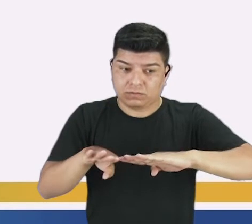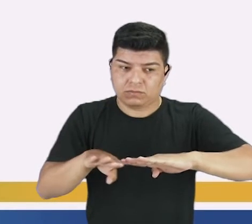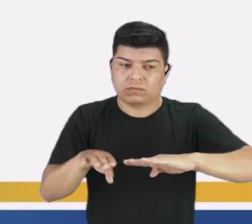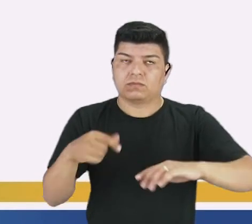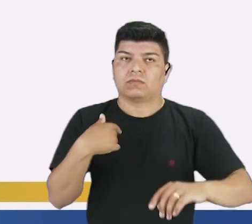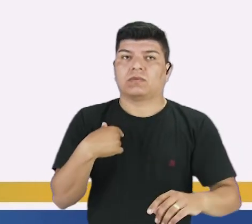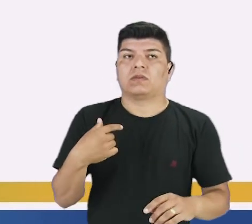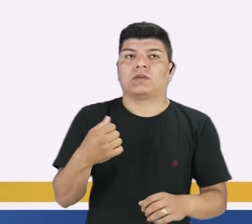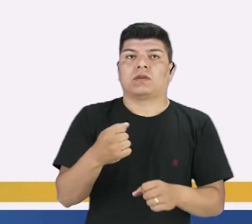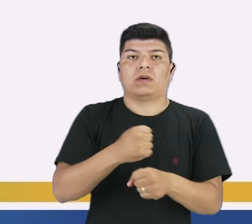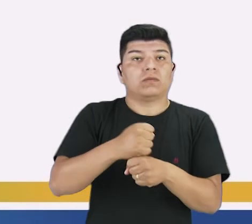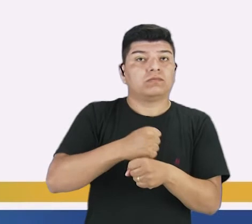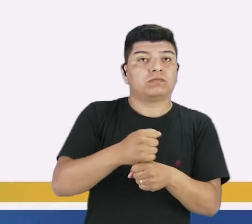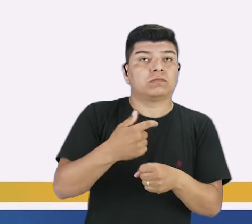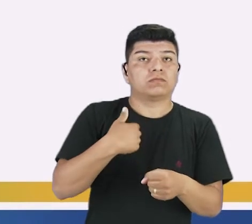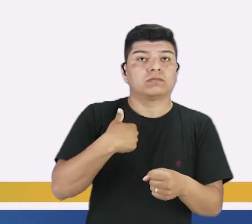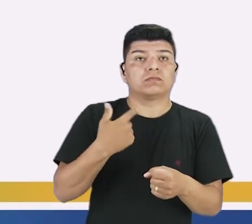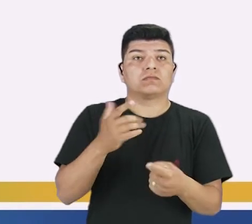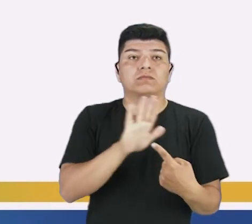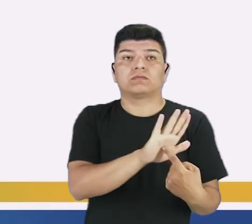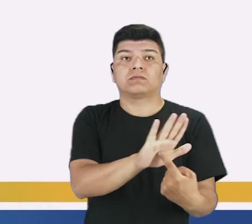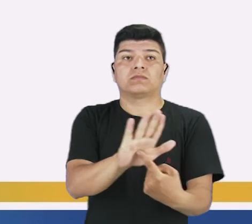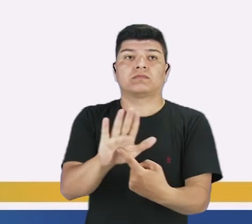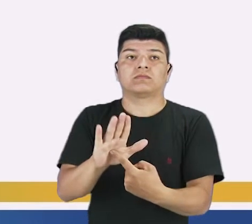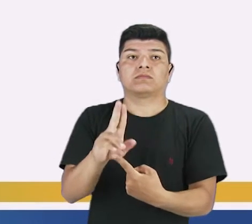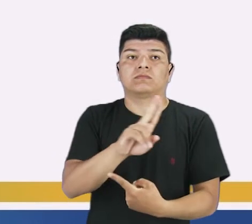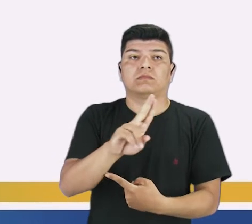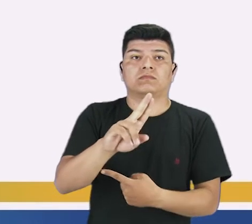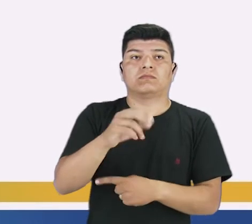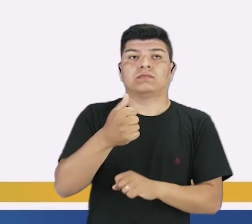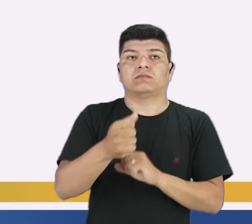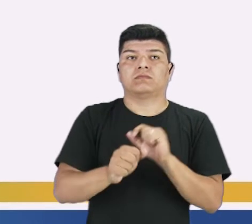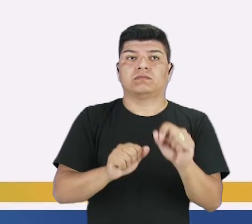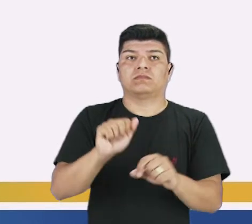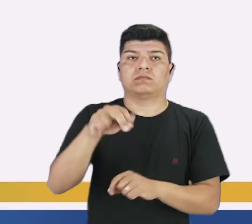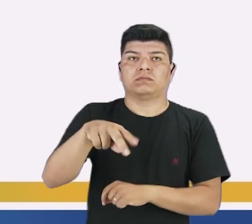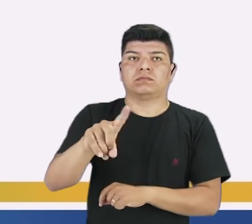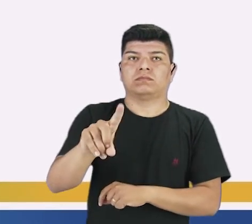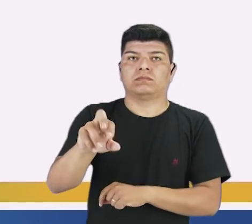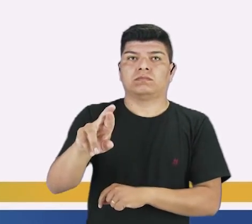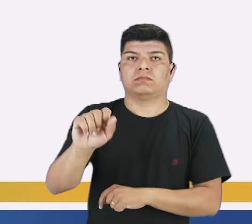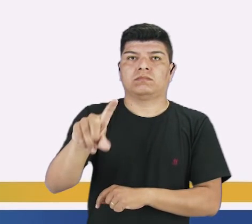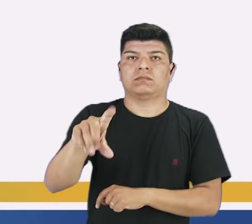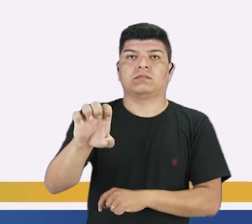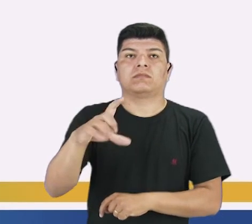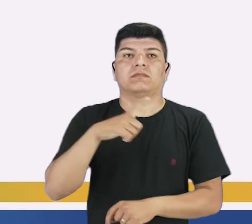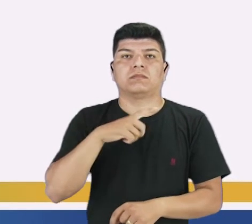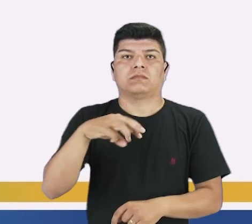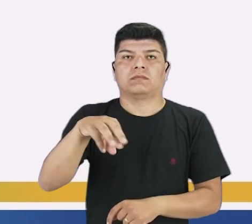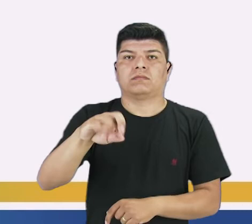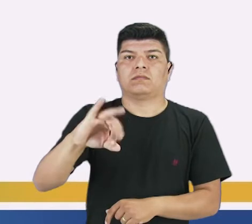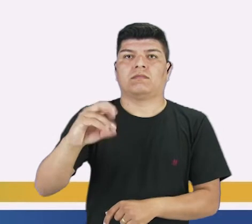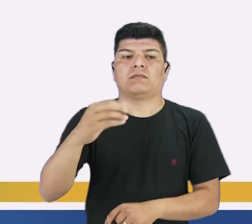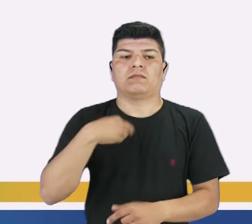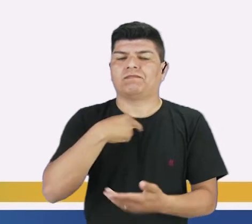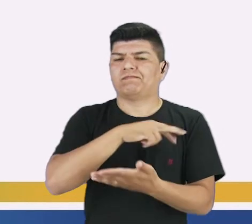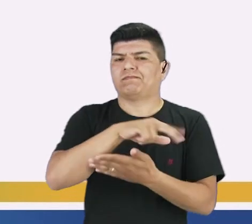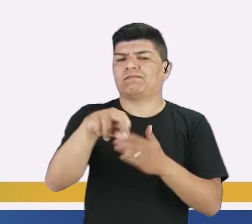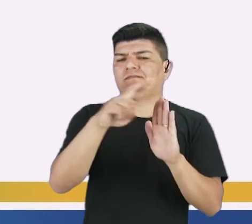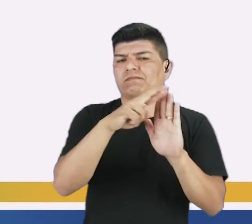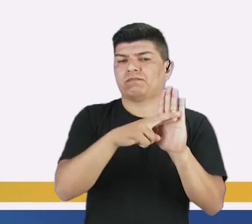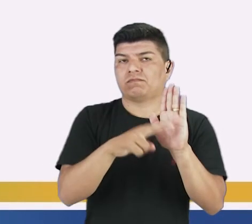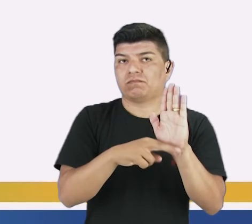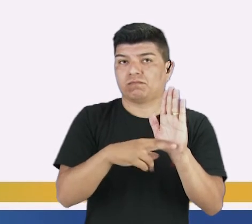1922, representou-se pelos nomes de Oswald de Andrade, Tarsila do Amaral, Mário de Andrade, entre outros